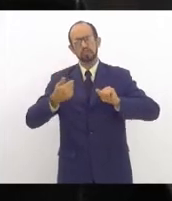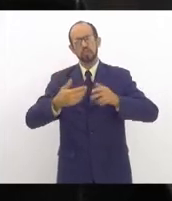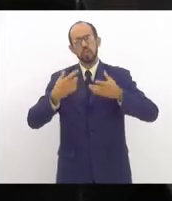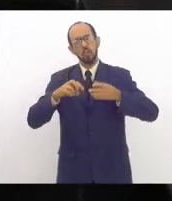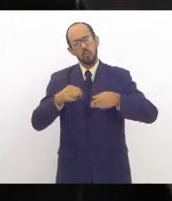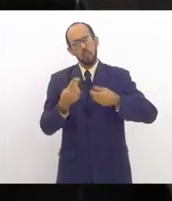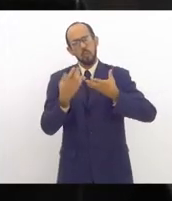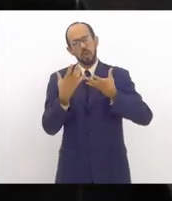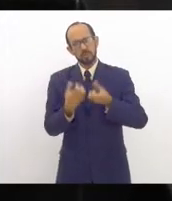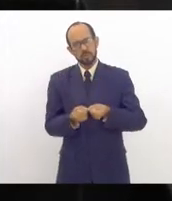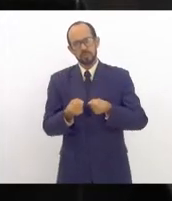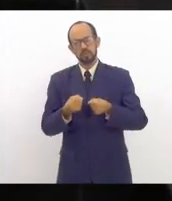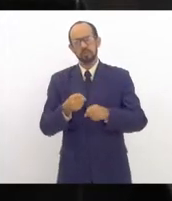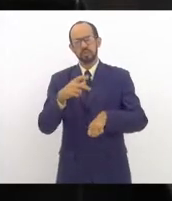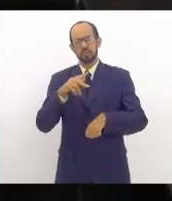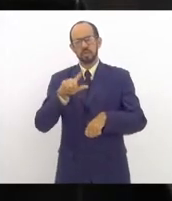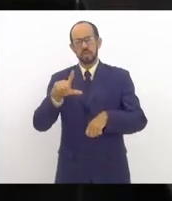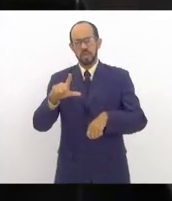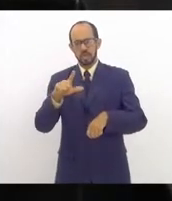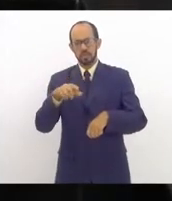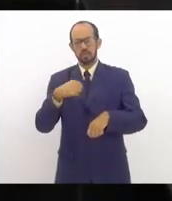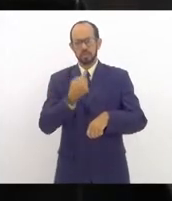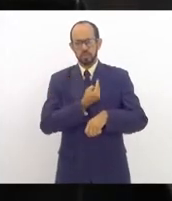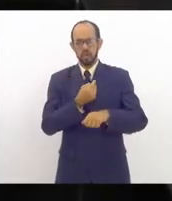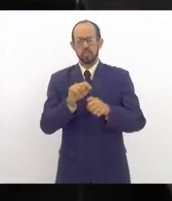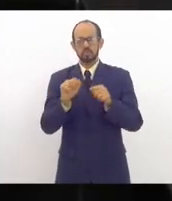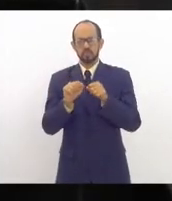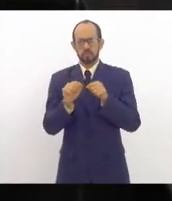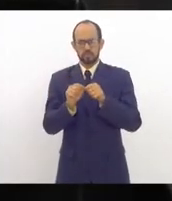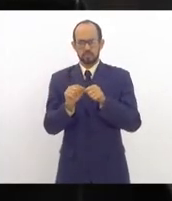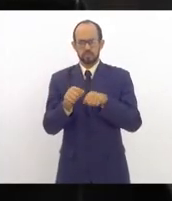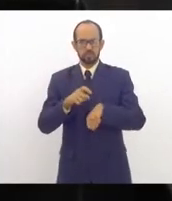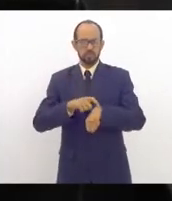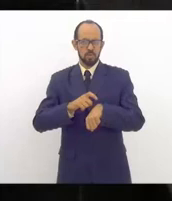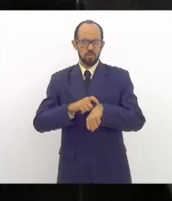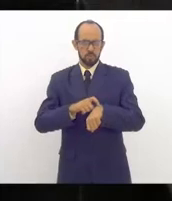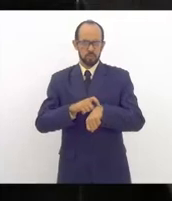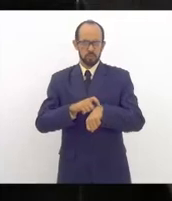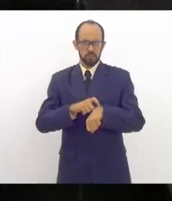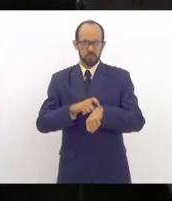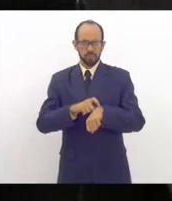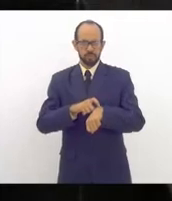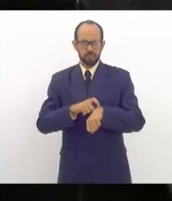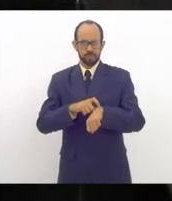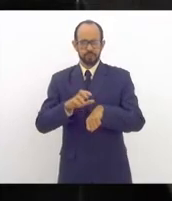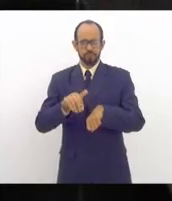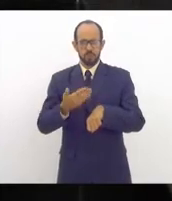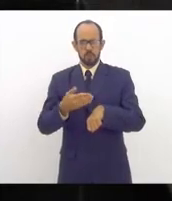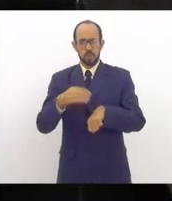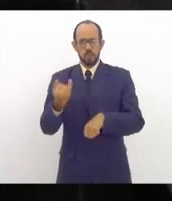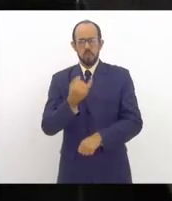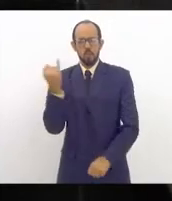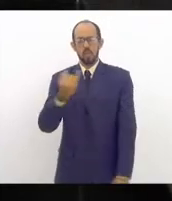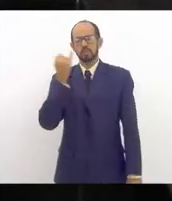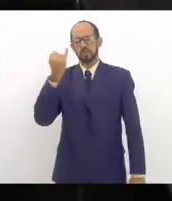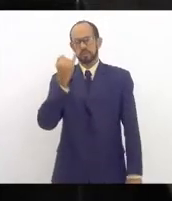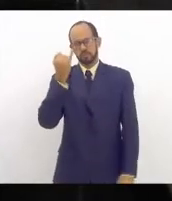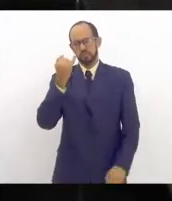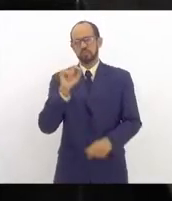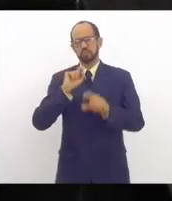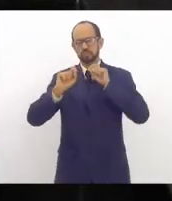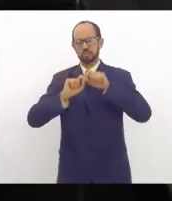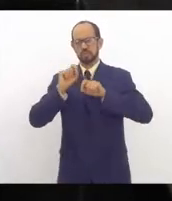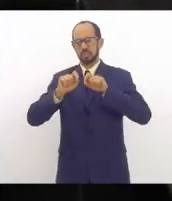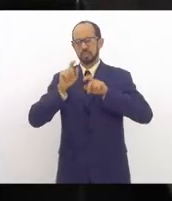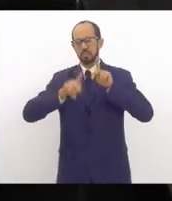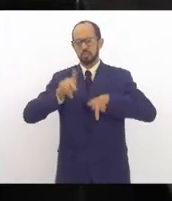aceite da liderança do pl que nós exercemos nesse momento então é salutar é essencial que a população